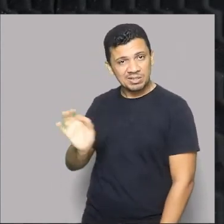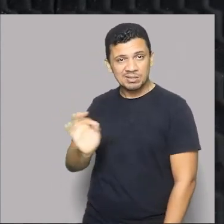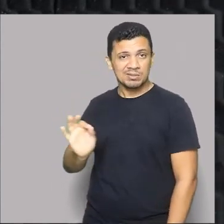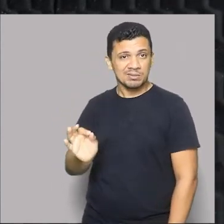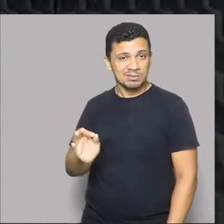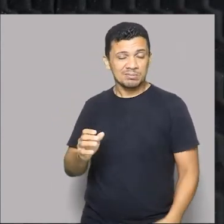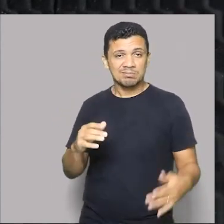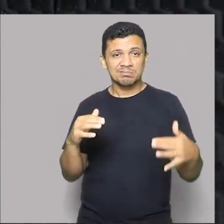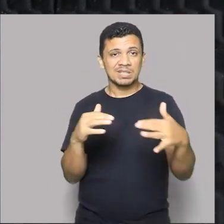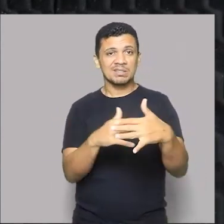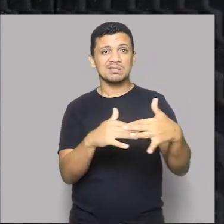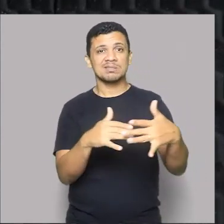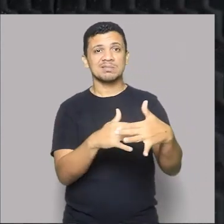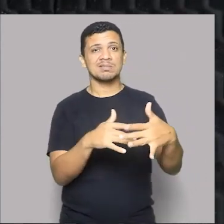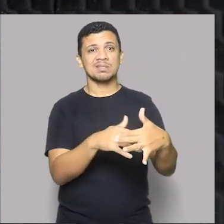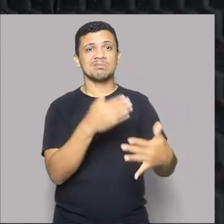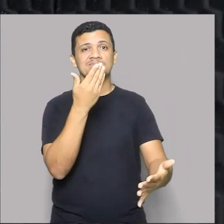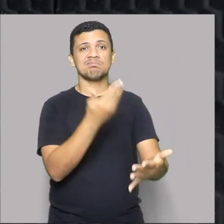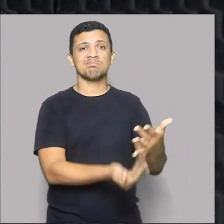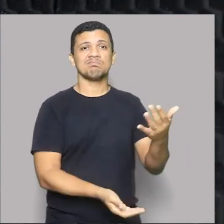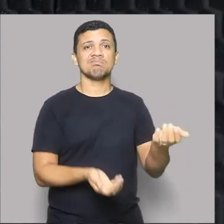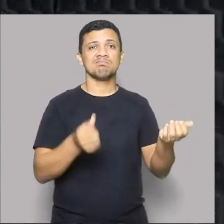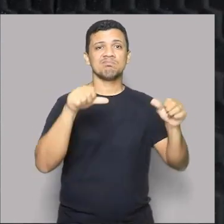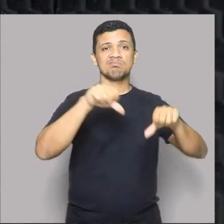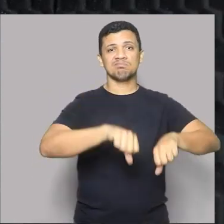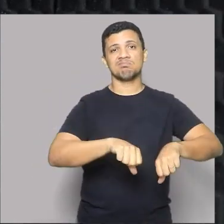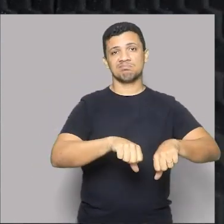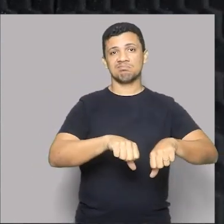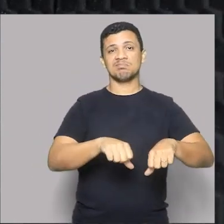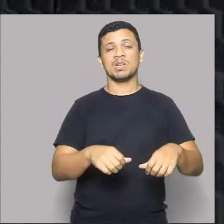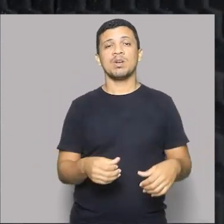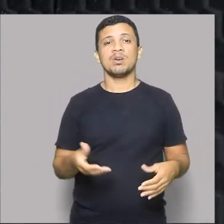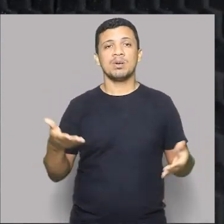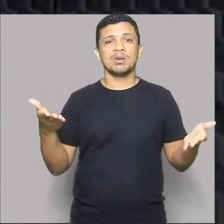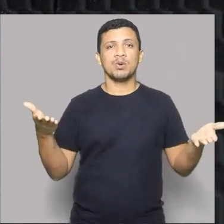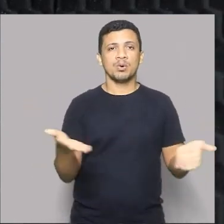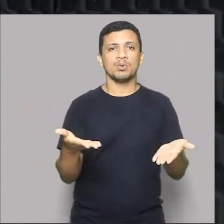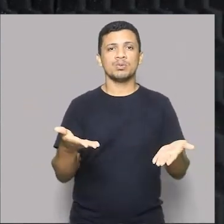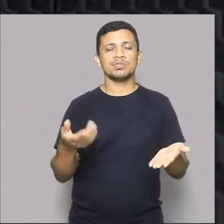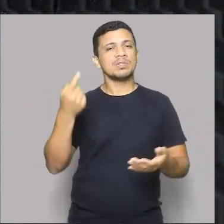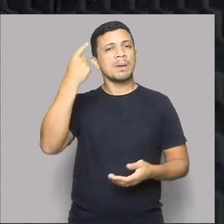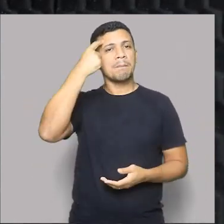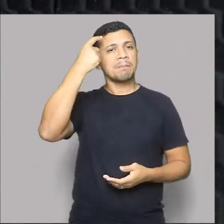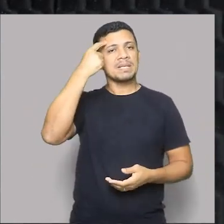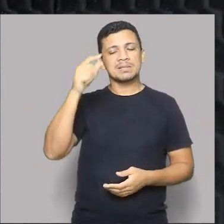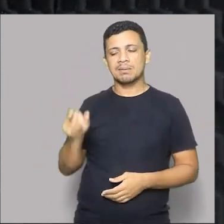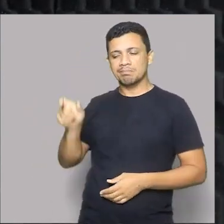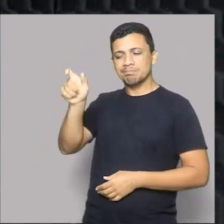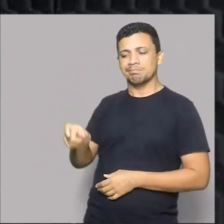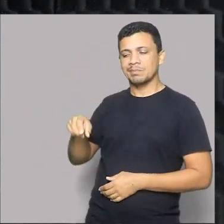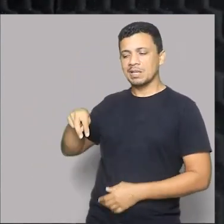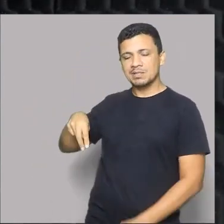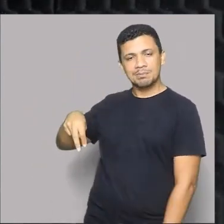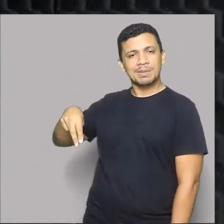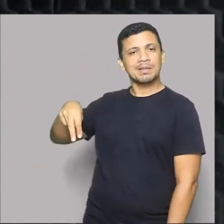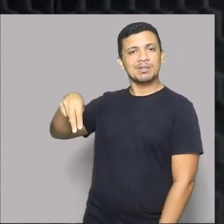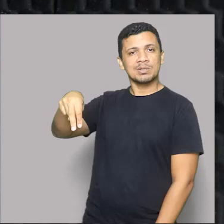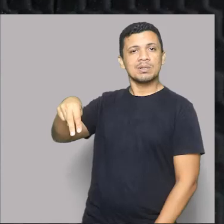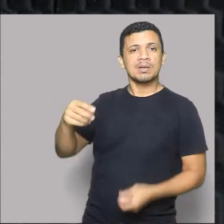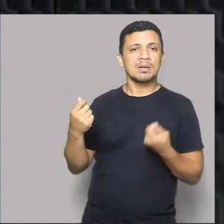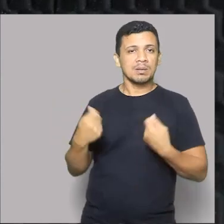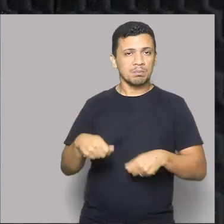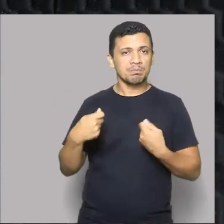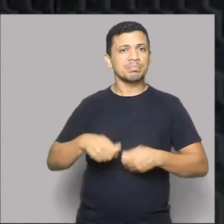que provavelmente estará fadada ao fracasso. Então, hoje, ao pensar nesse pedestre e nesta pessoa que precisa